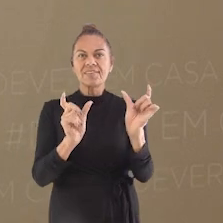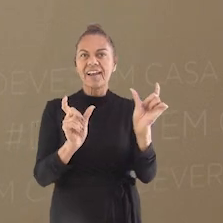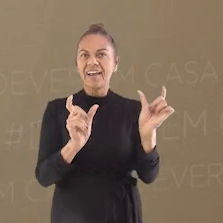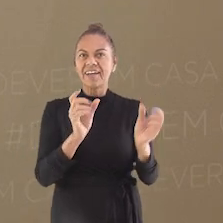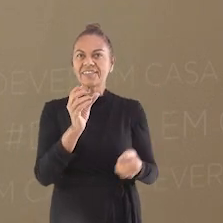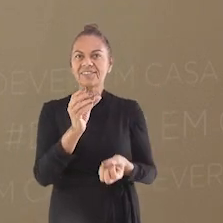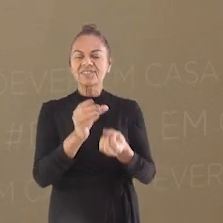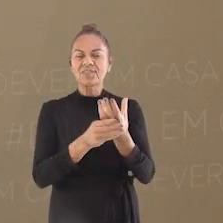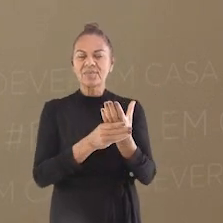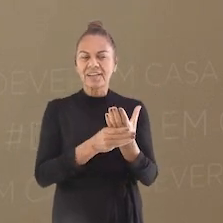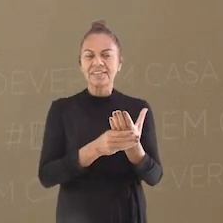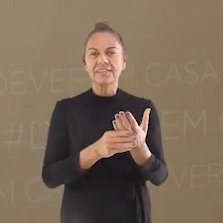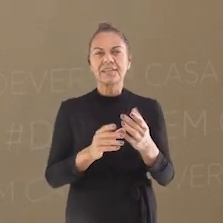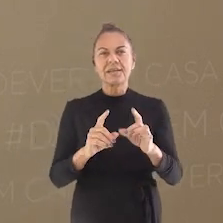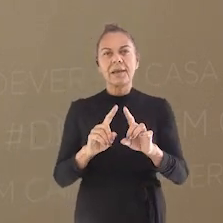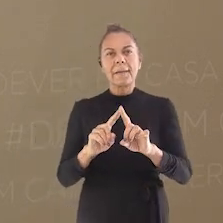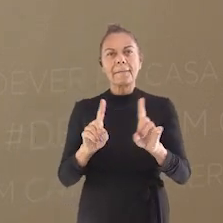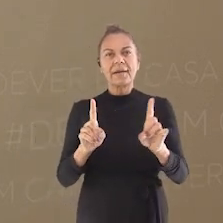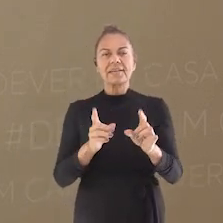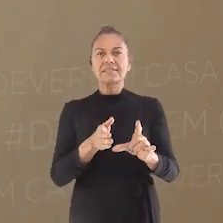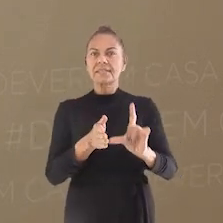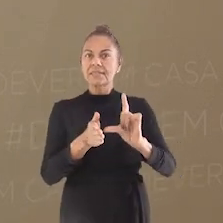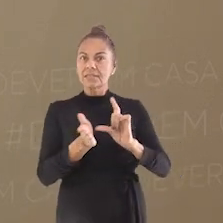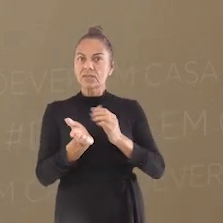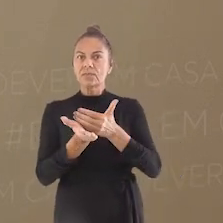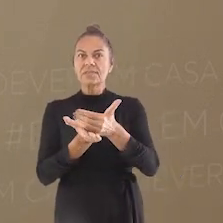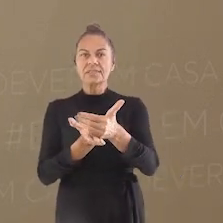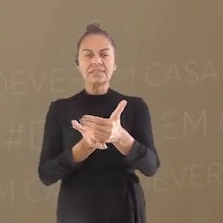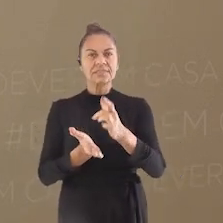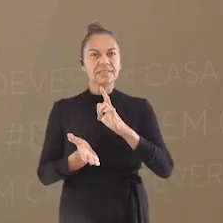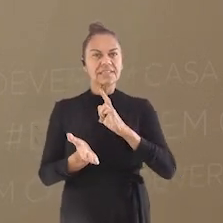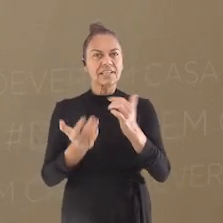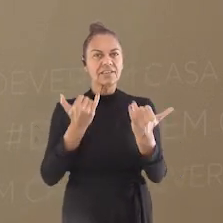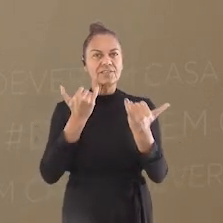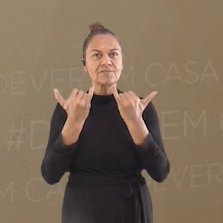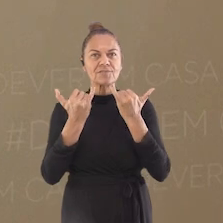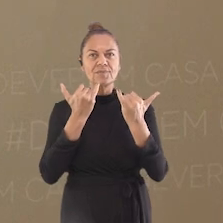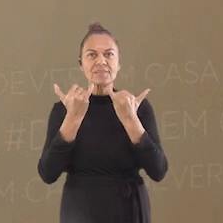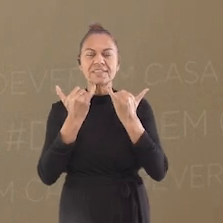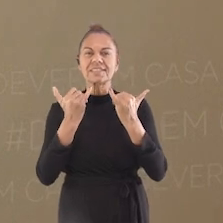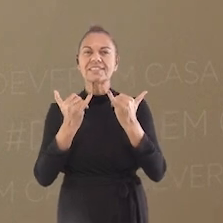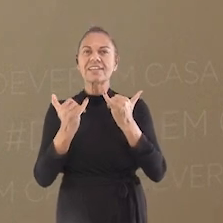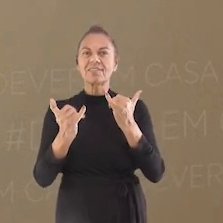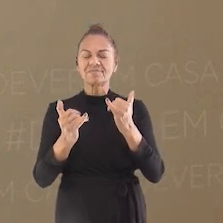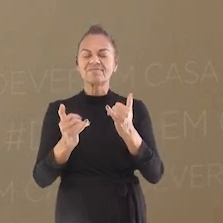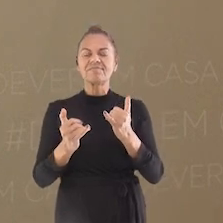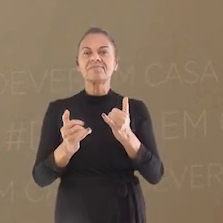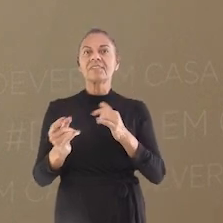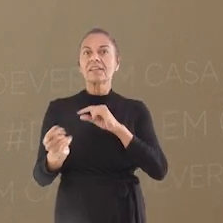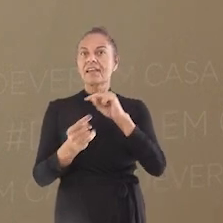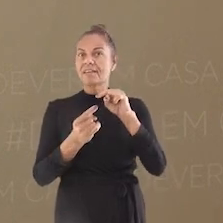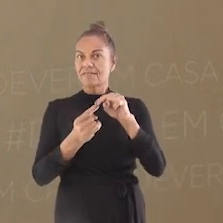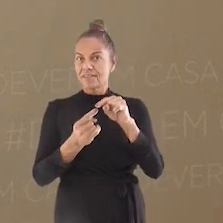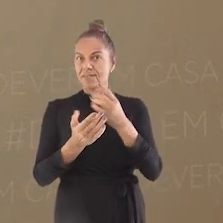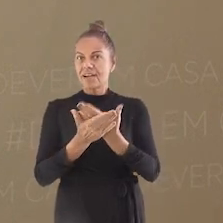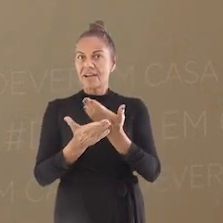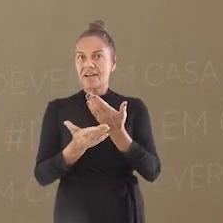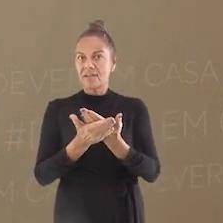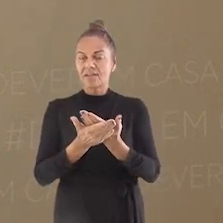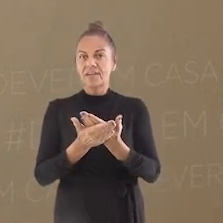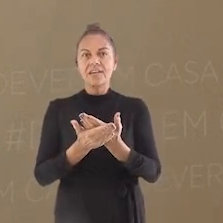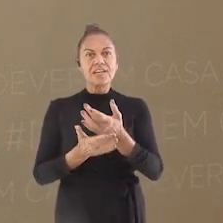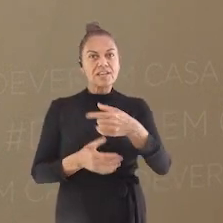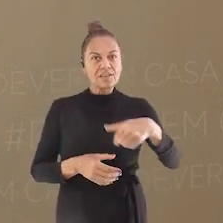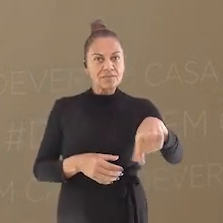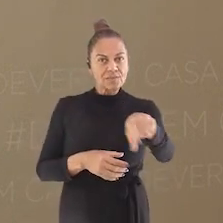Antes de começar, vou passar algumas informações sobre a aula de hoje. Enquanto isso, estudante, prepare